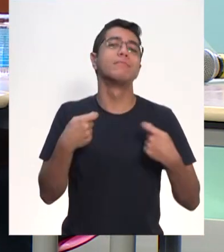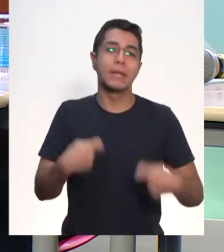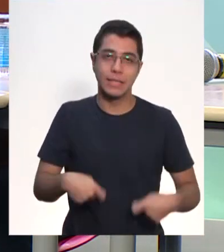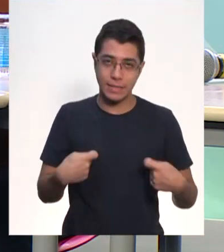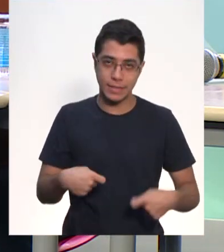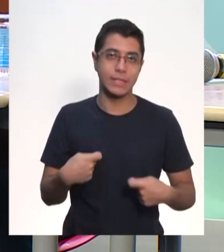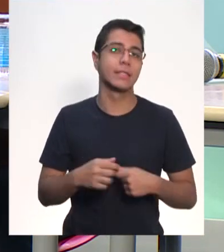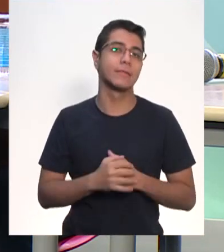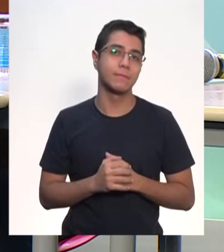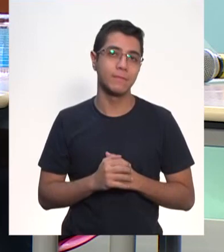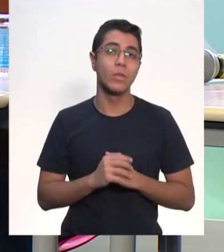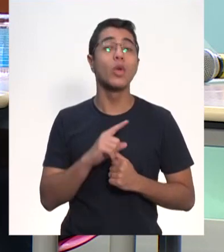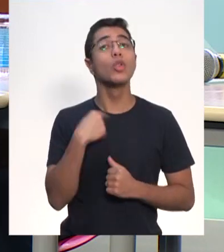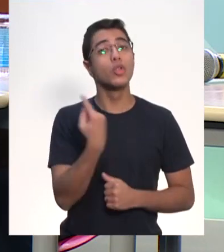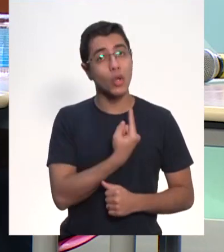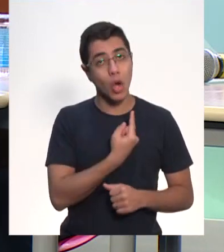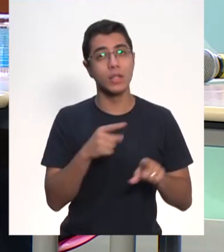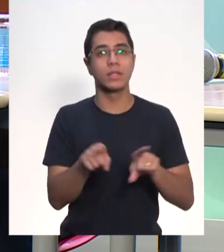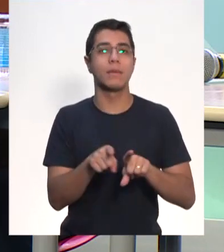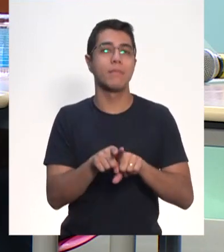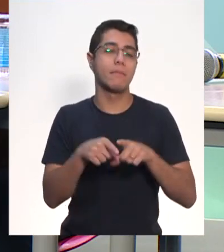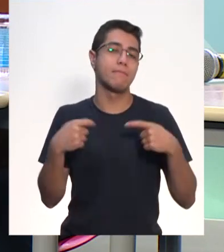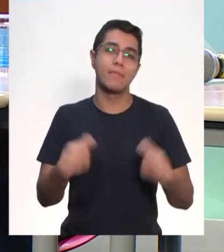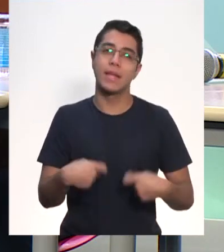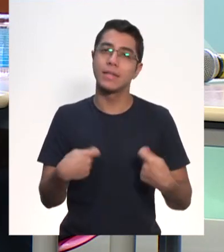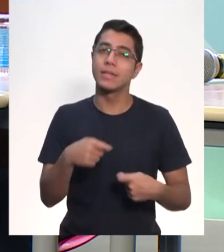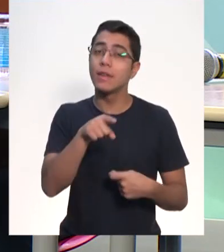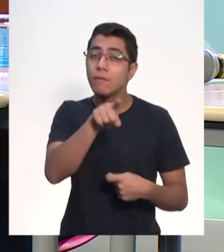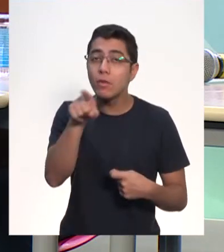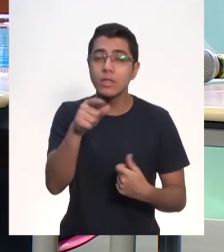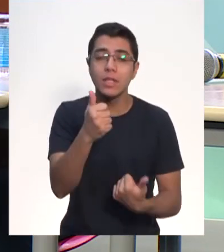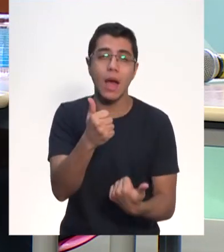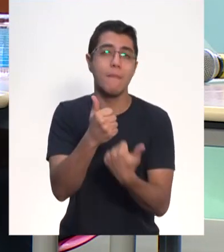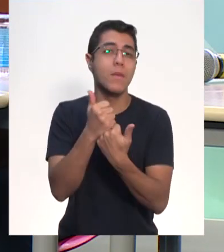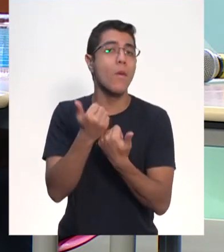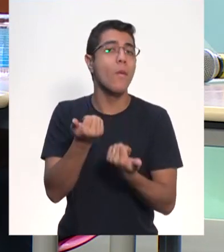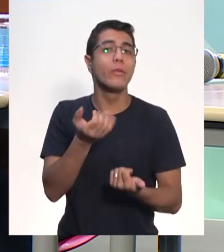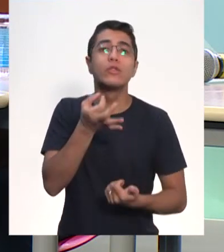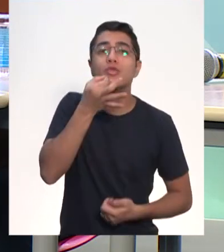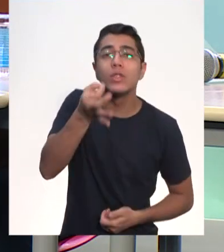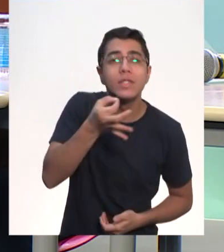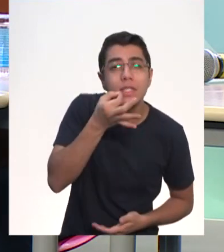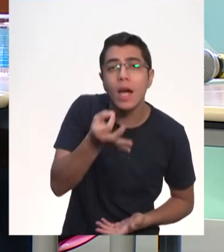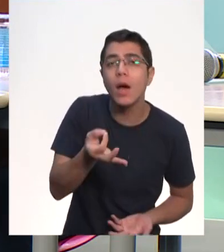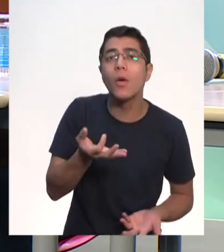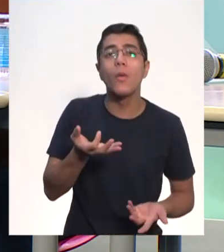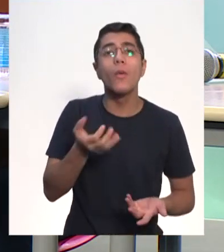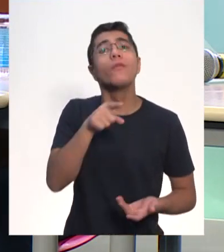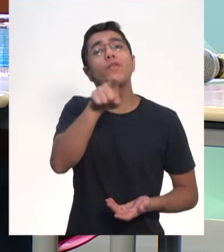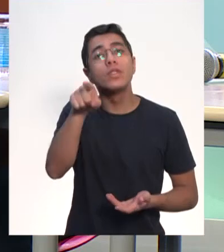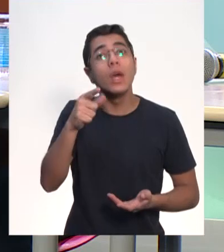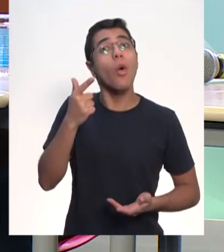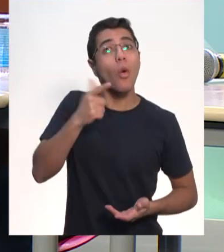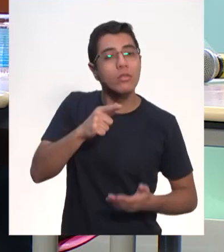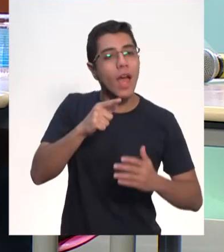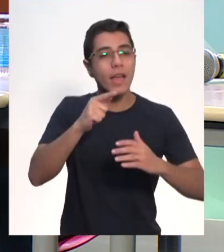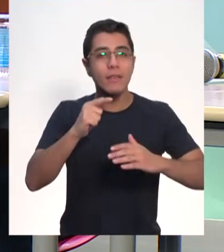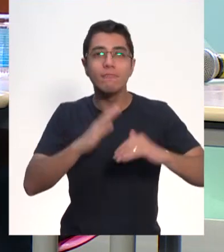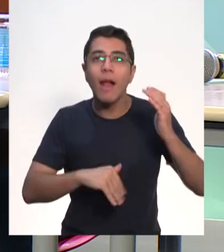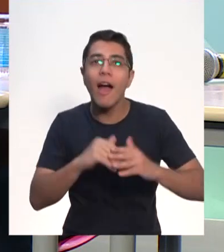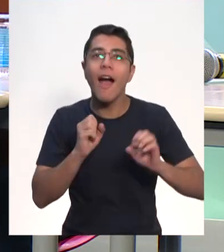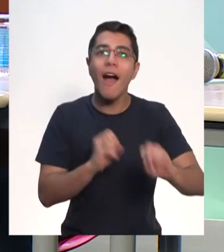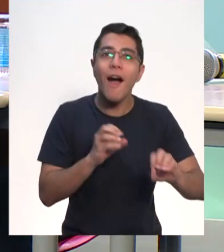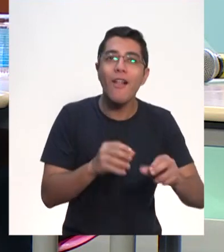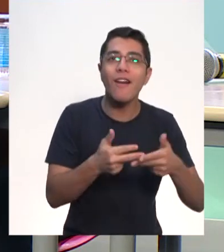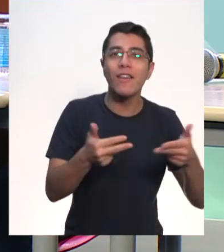Nós também precisamos muito do apoio de vocês, as sugestões, compartilhando boas práticas, críticas